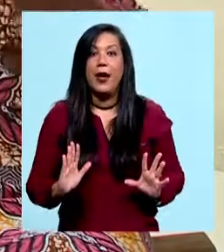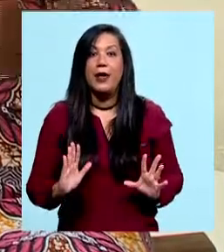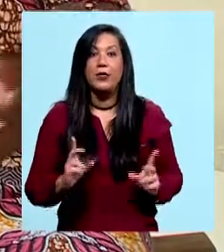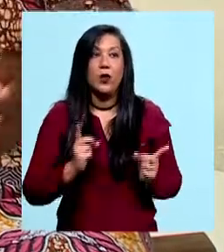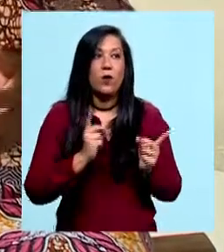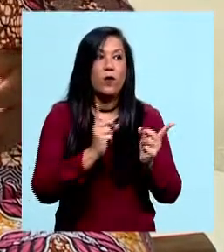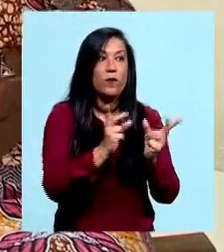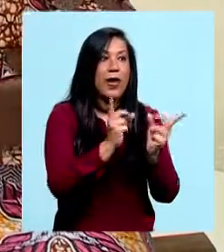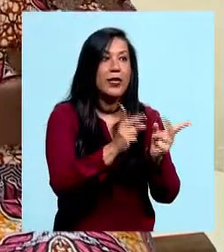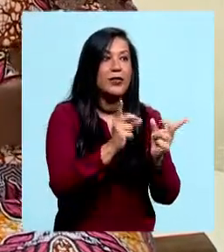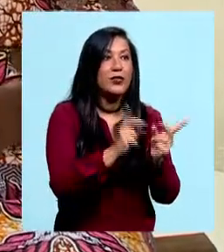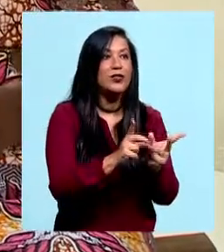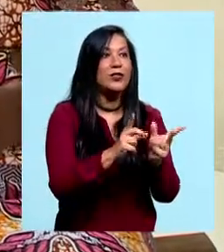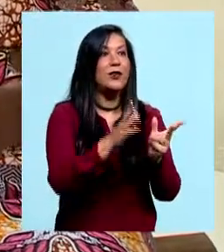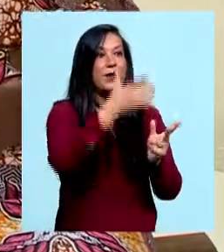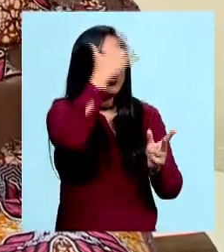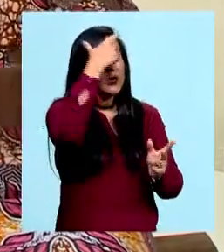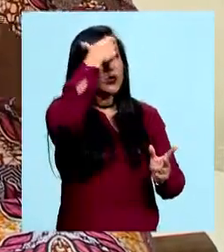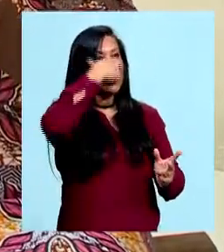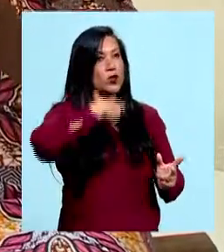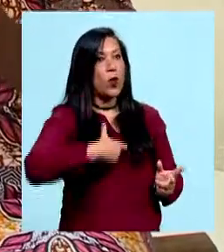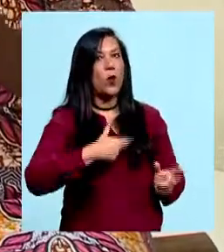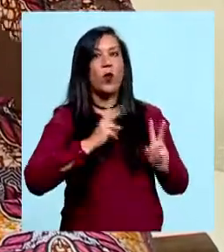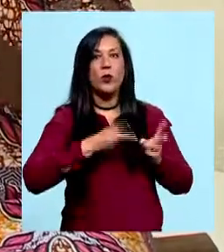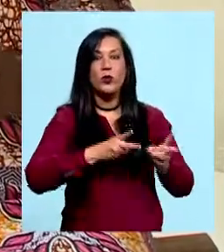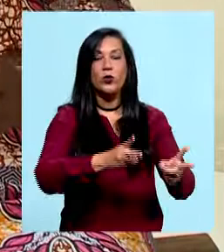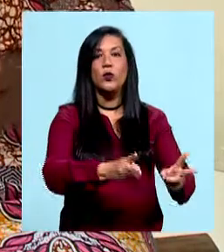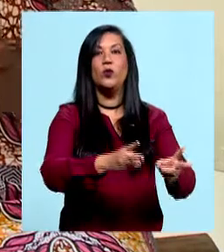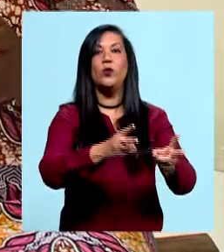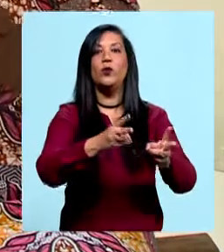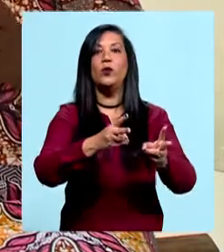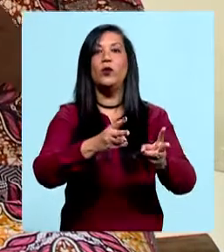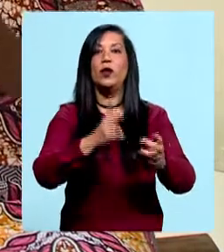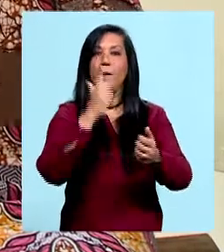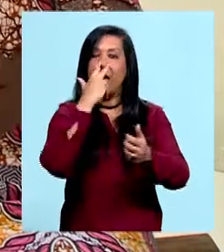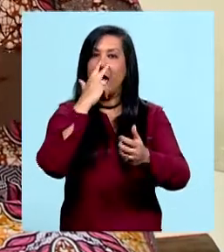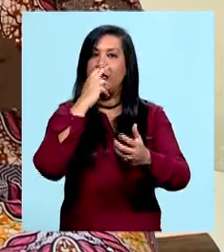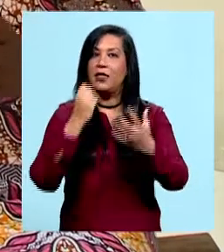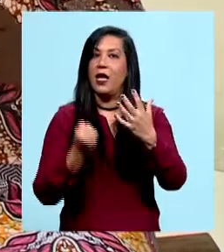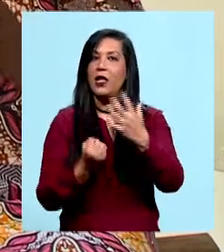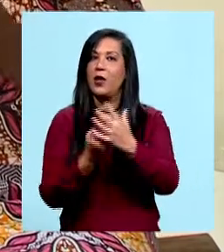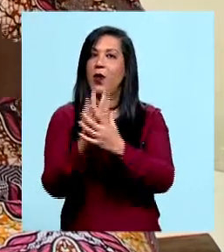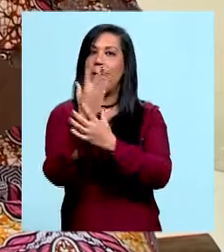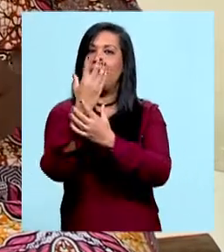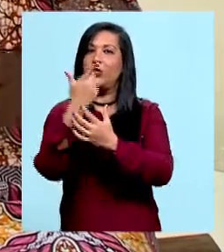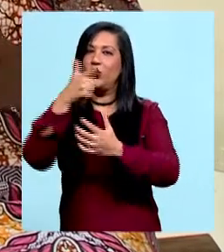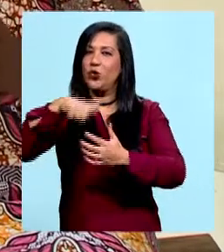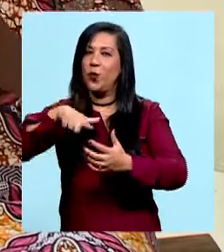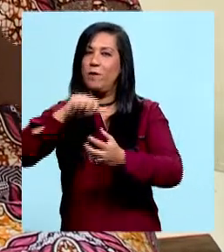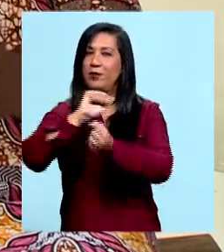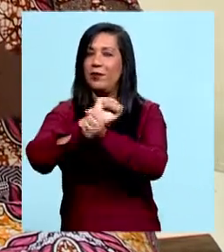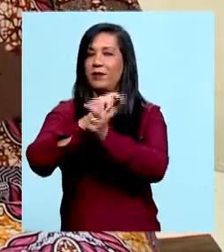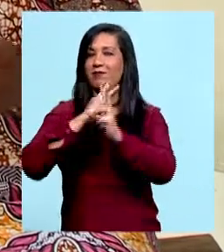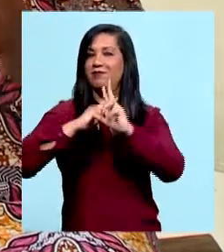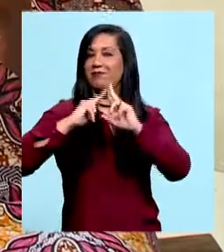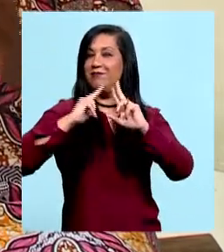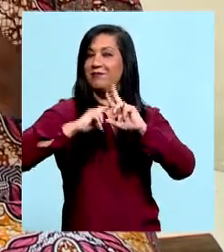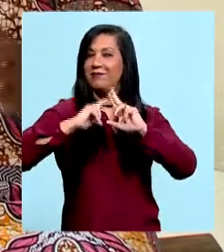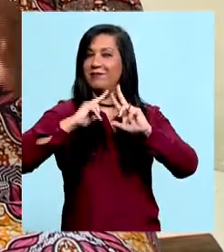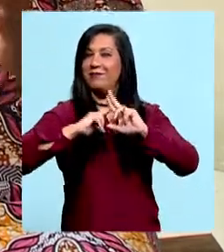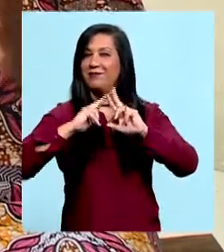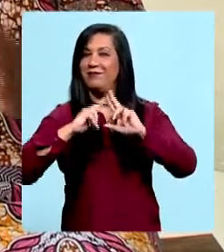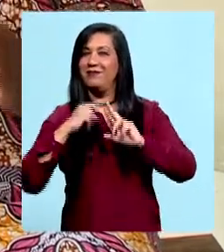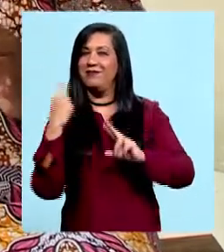gente organizam-se novamente. E a escravatura ressurge, silenciosa, subtil e invisível,